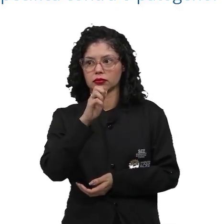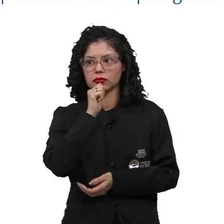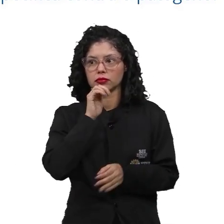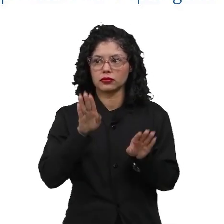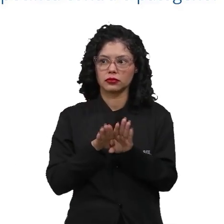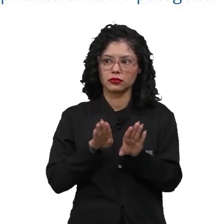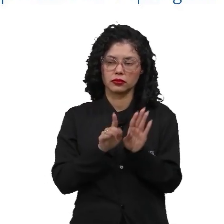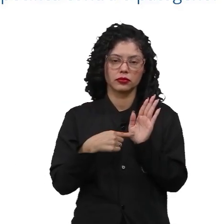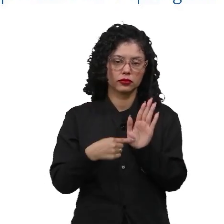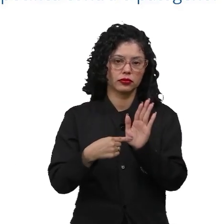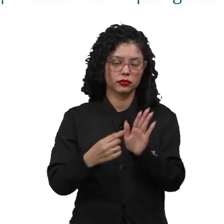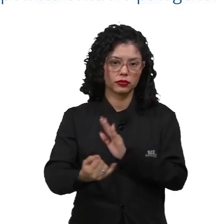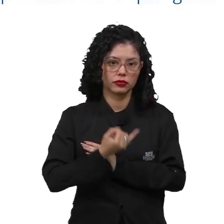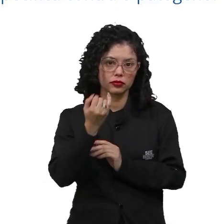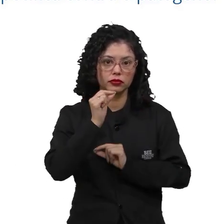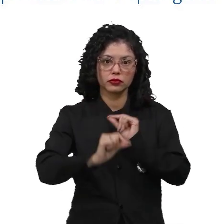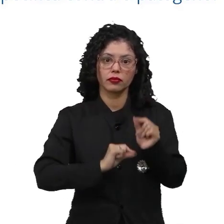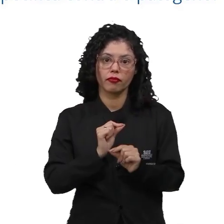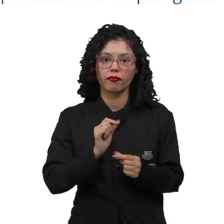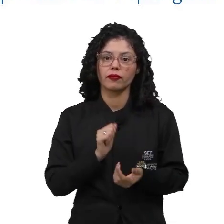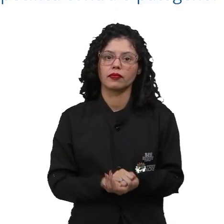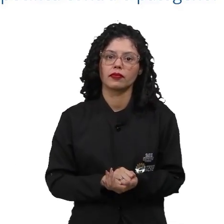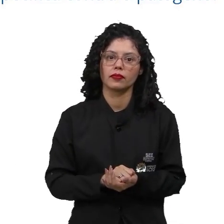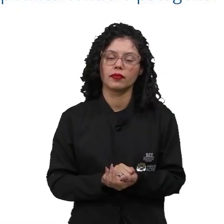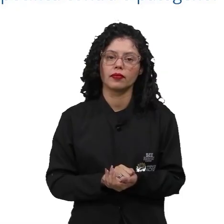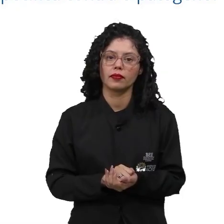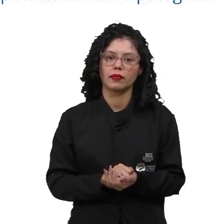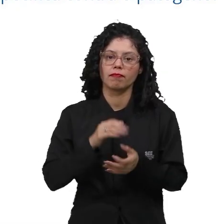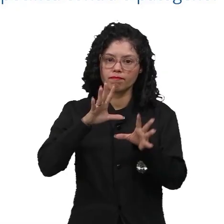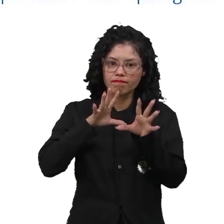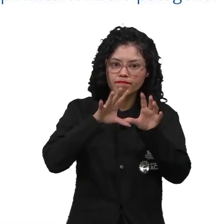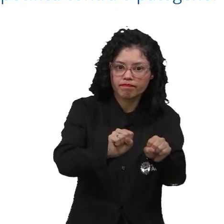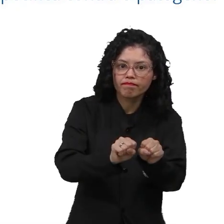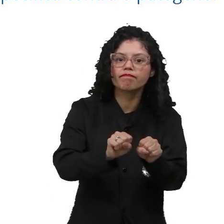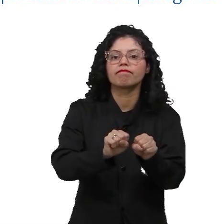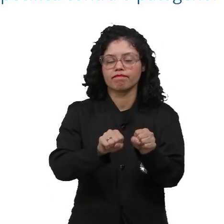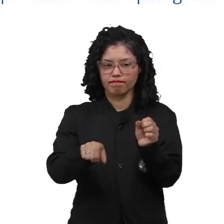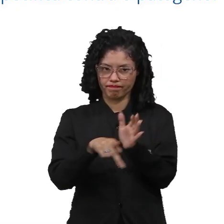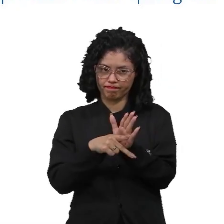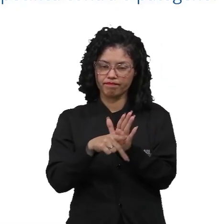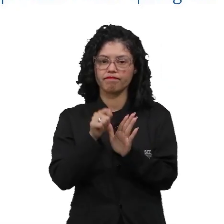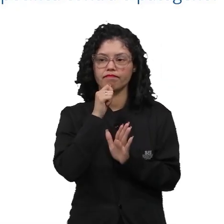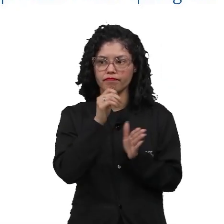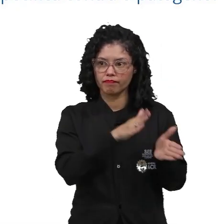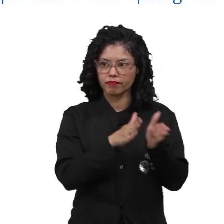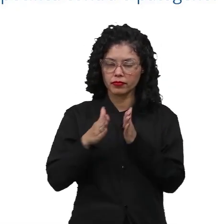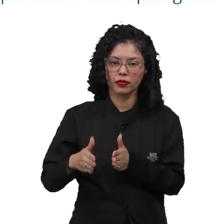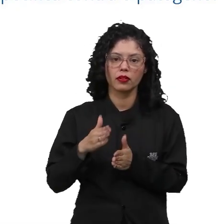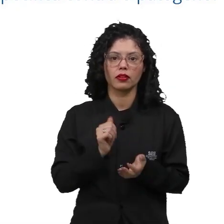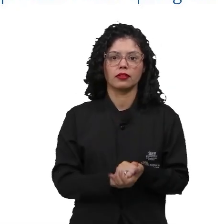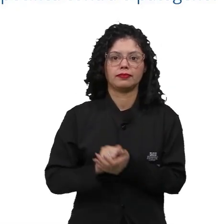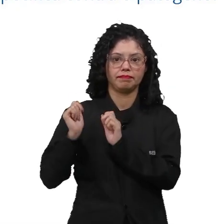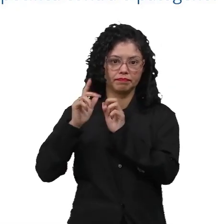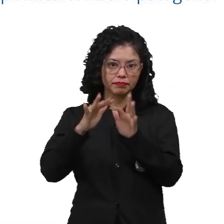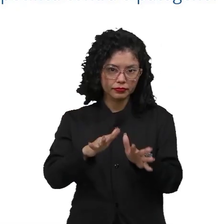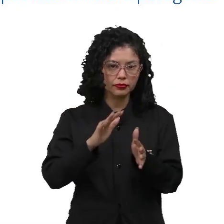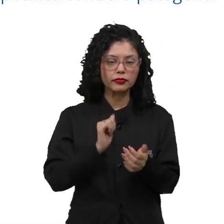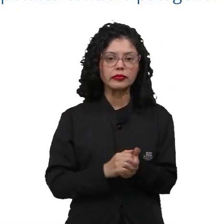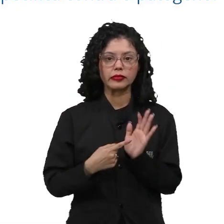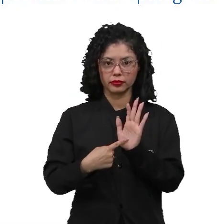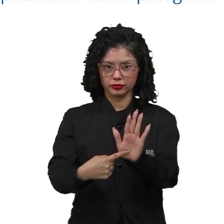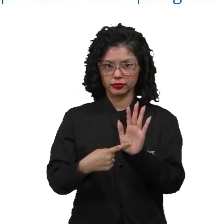Então, a sua principal função vai ser o quê, gente? Elas vão capturar ali os antígenos, né, parte ali desses invasores, e